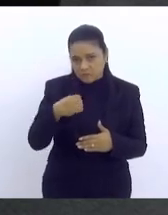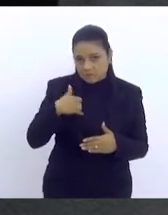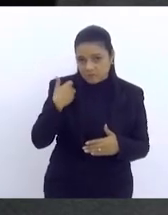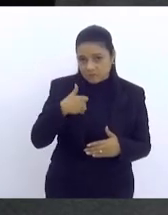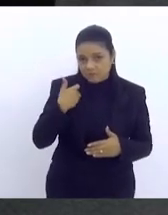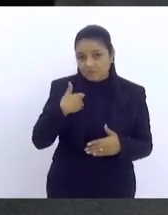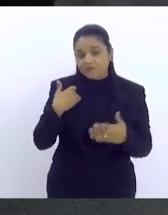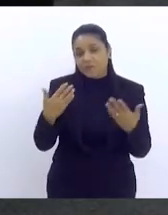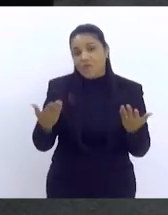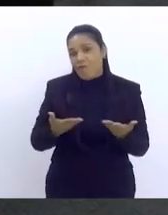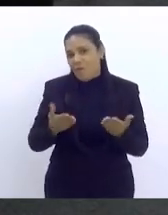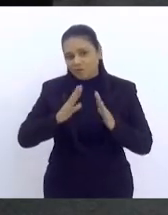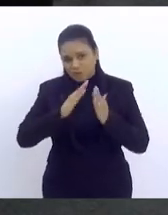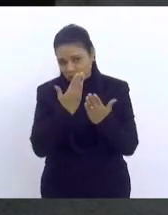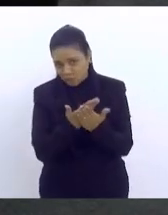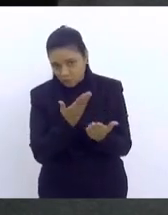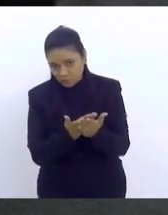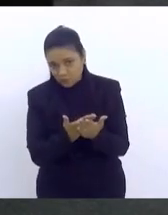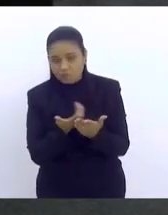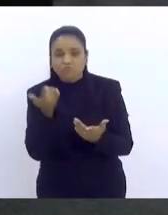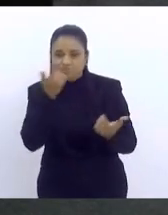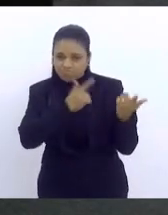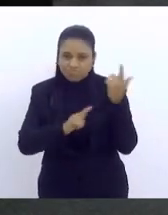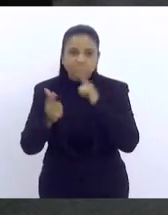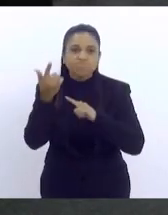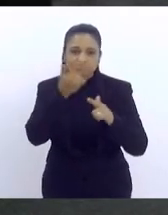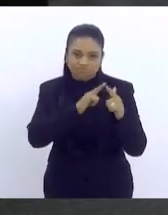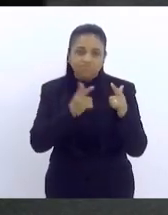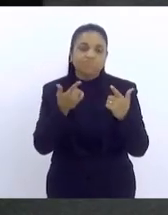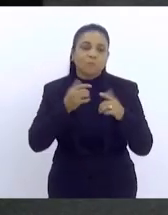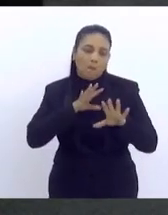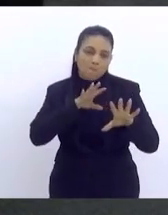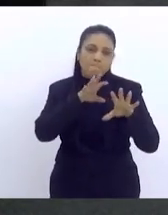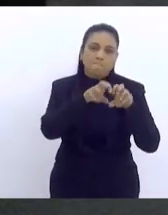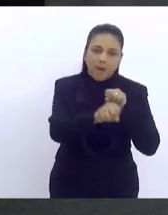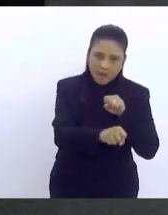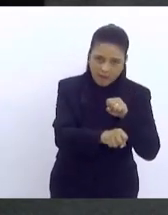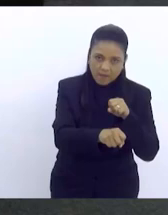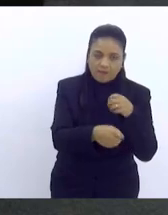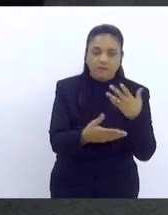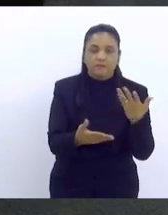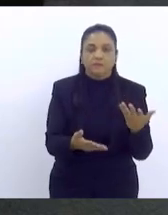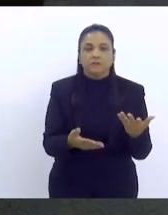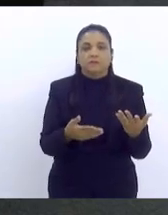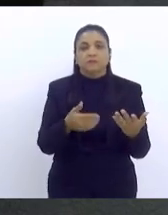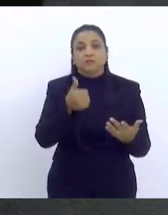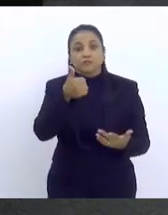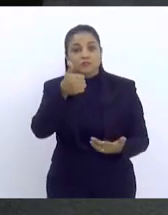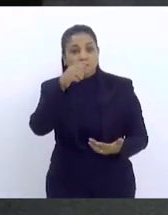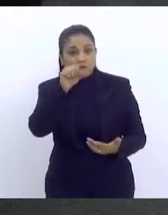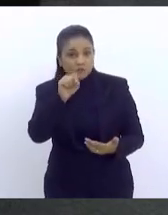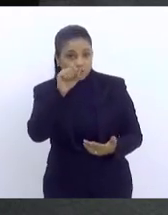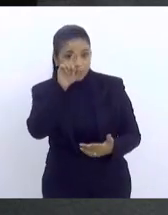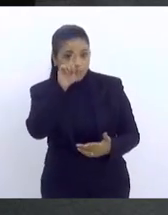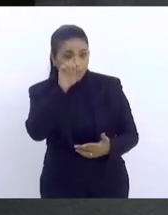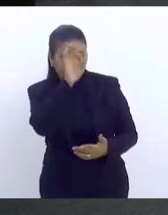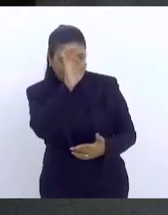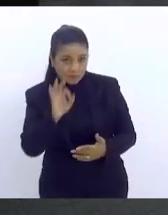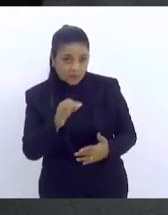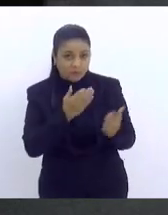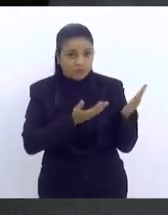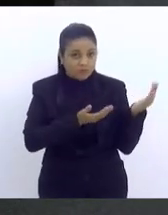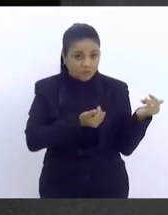que atualmente não estudam alcançaram a escolaridade que gostaríam então para 18% dos jovens de 16